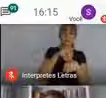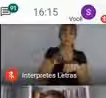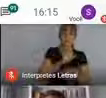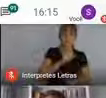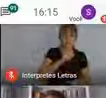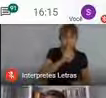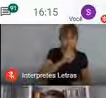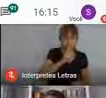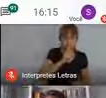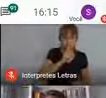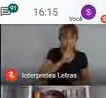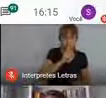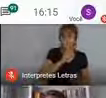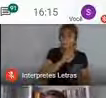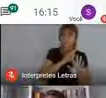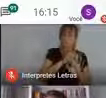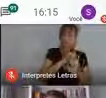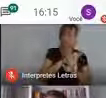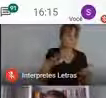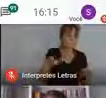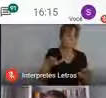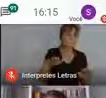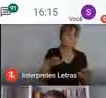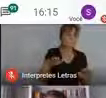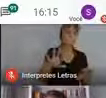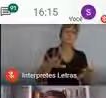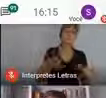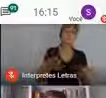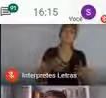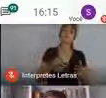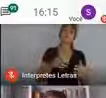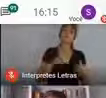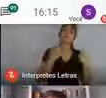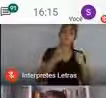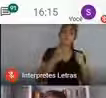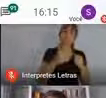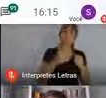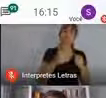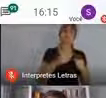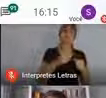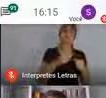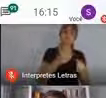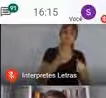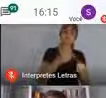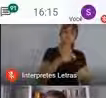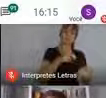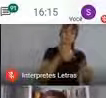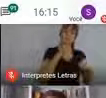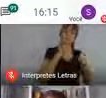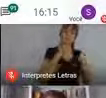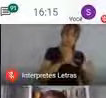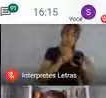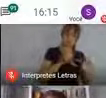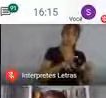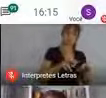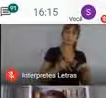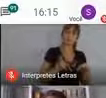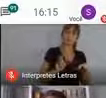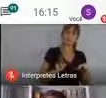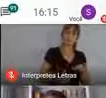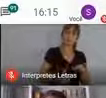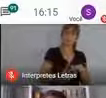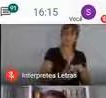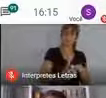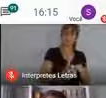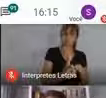silêncio não é uma opção. Cadeiras continuam sendo ocupadas e a educação caminha com a ajuda daqueles